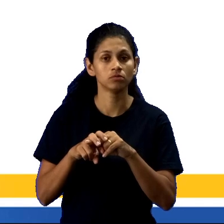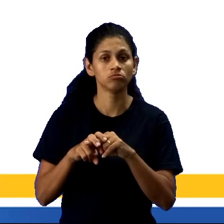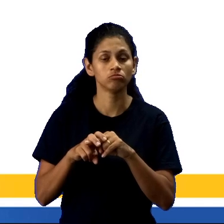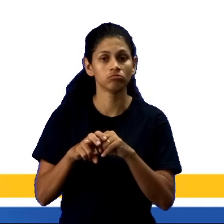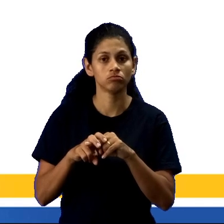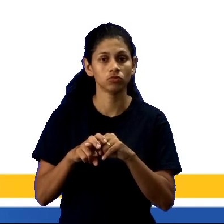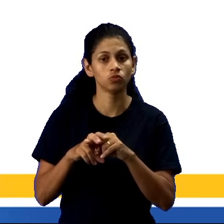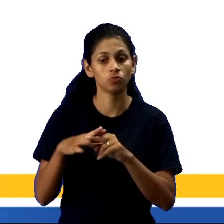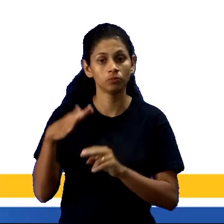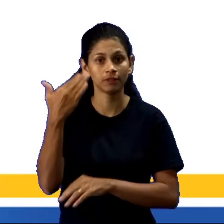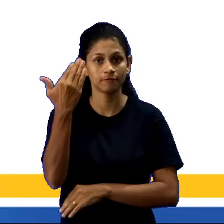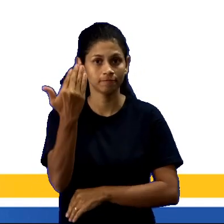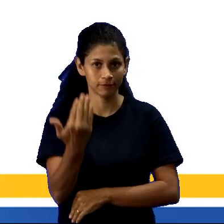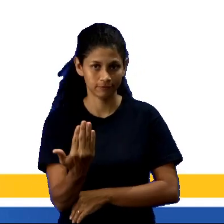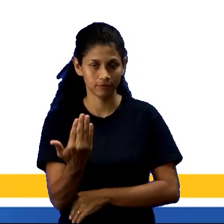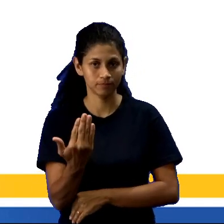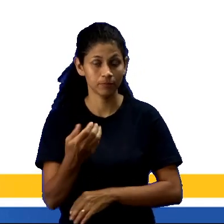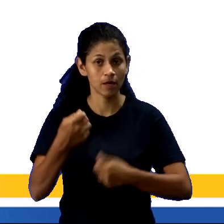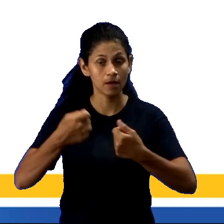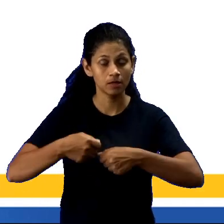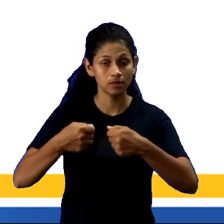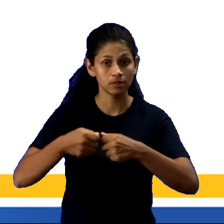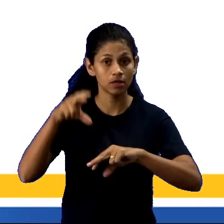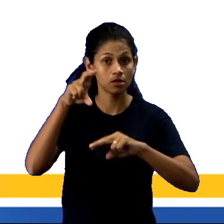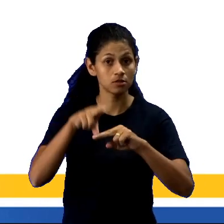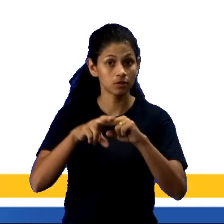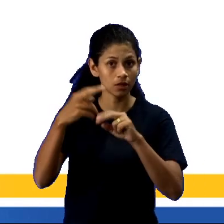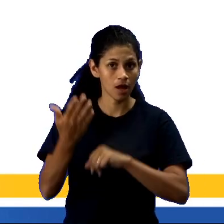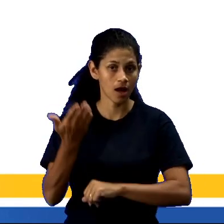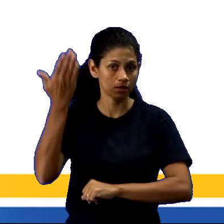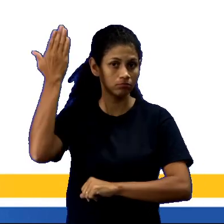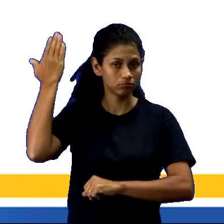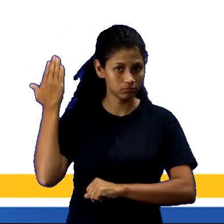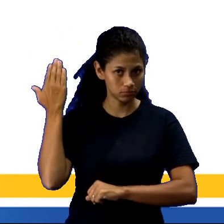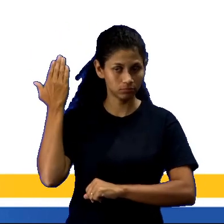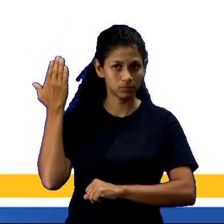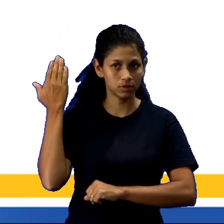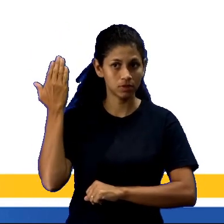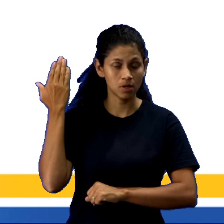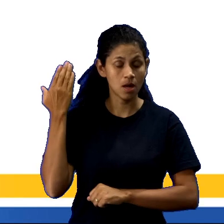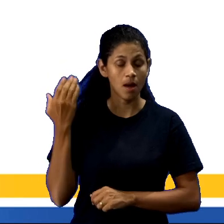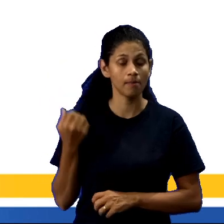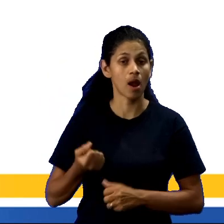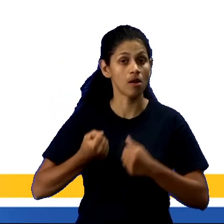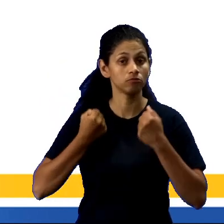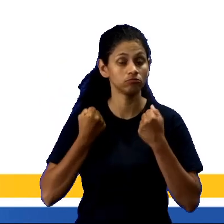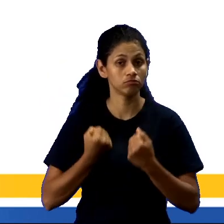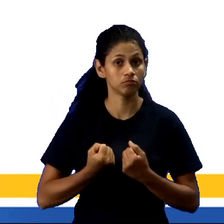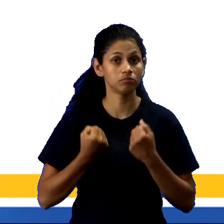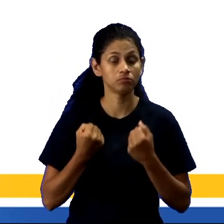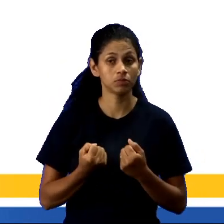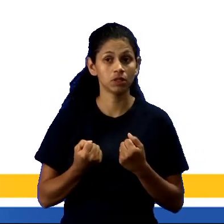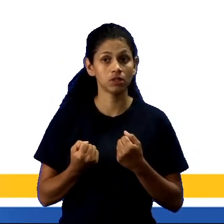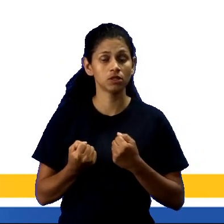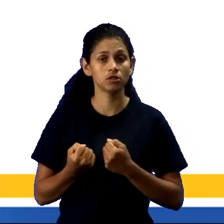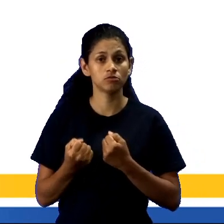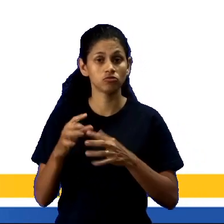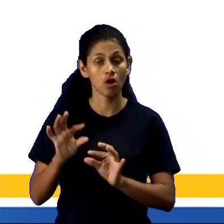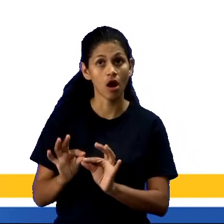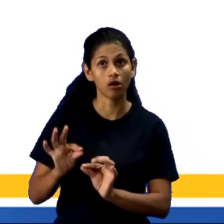em dispositivo de retenção adequado para cada idade, peso e altura, salvo